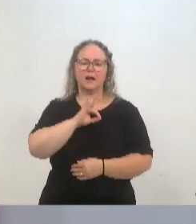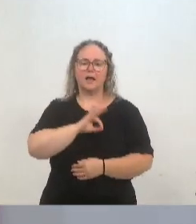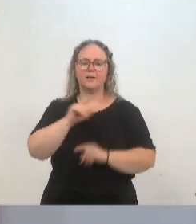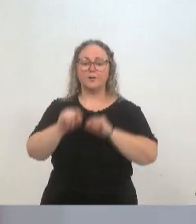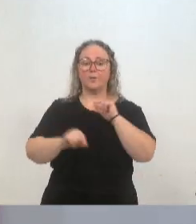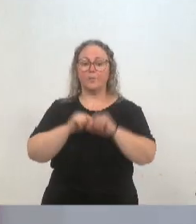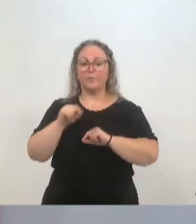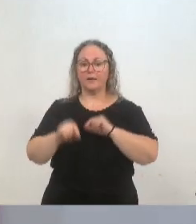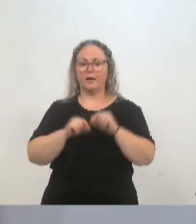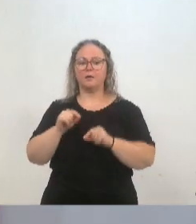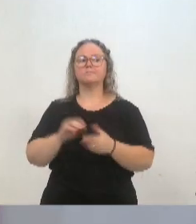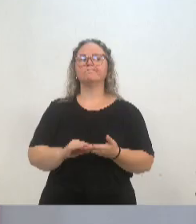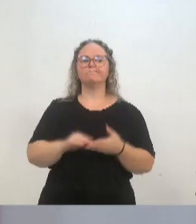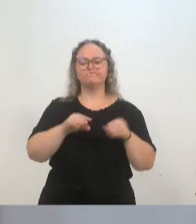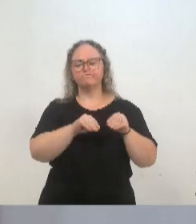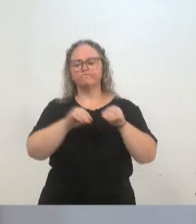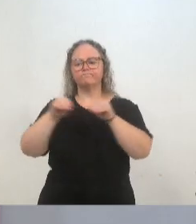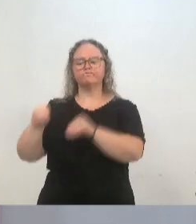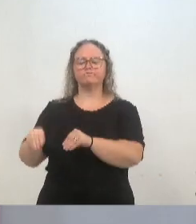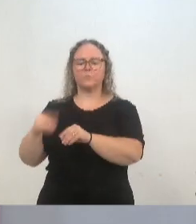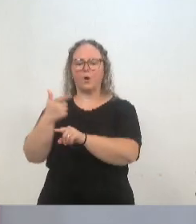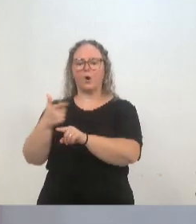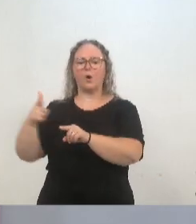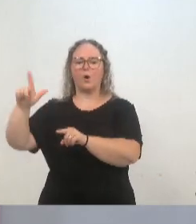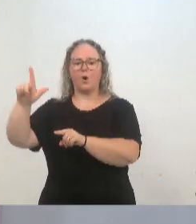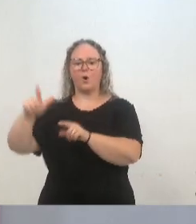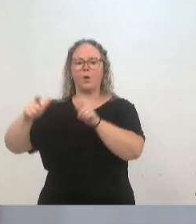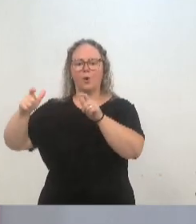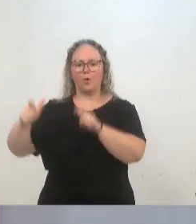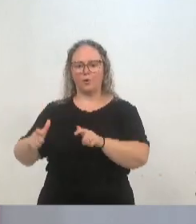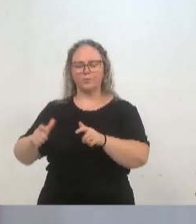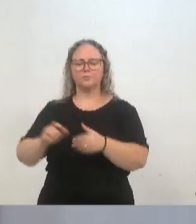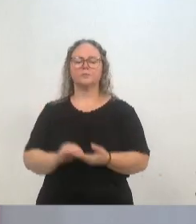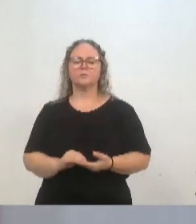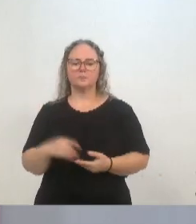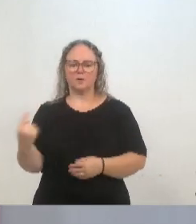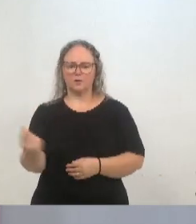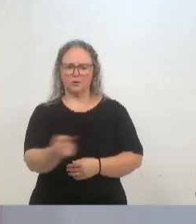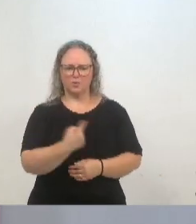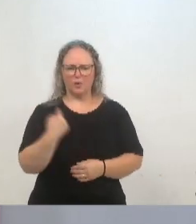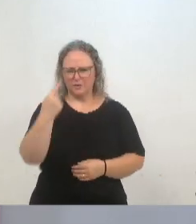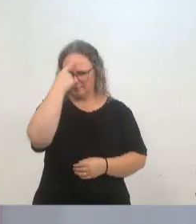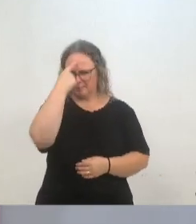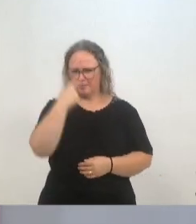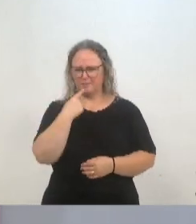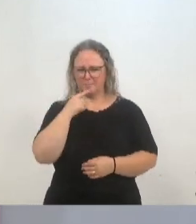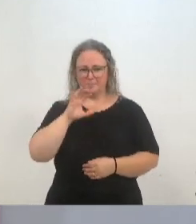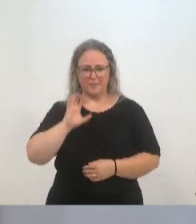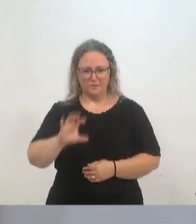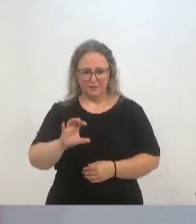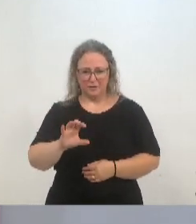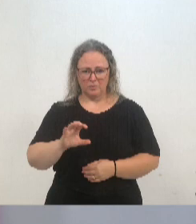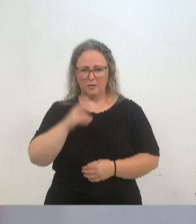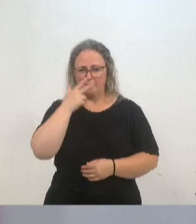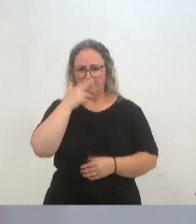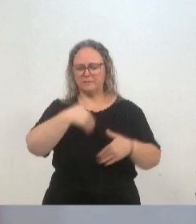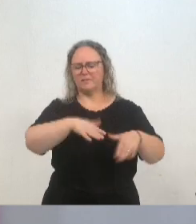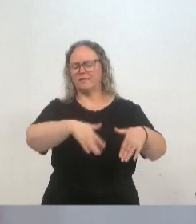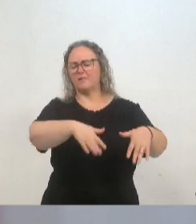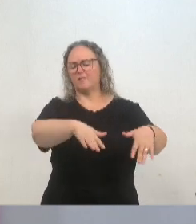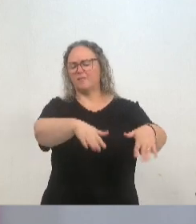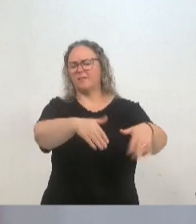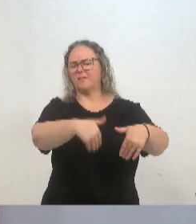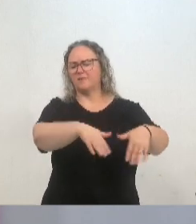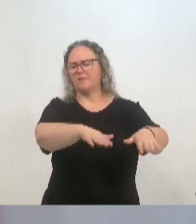obrigados, vereador Brunin, a se mudarem de Blumenau. A gente quer ser uma cidade desse perfil? Uma cidade que enxota as novas